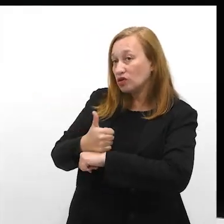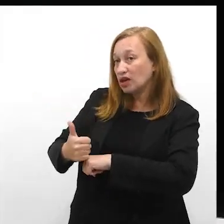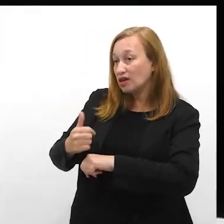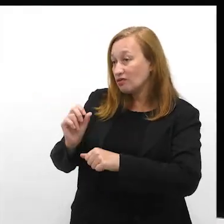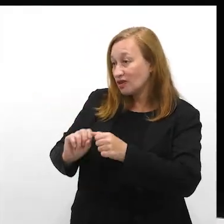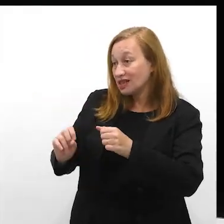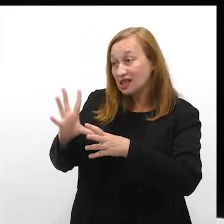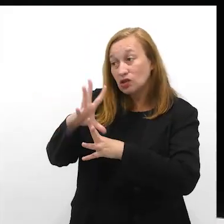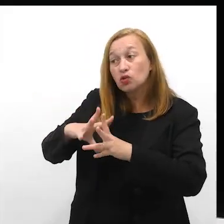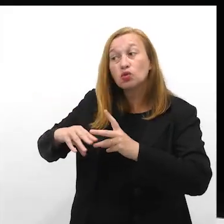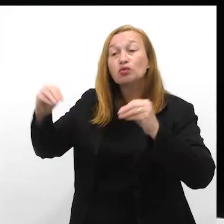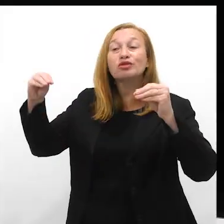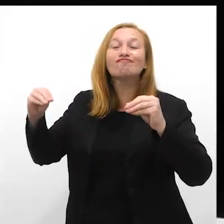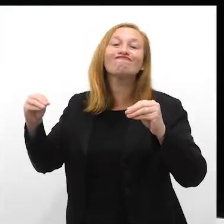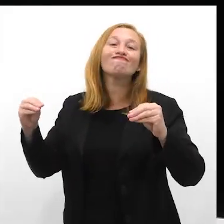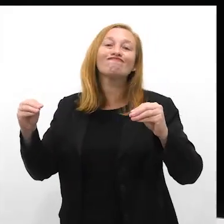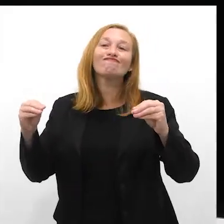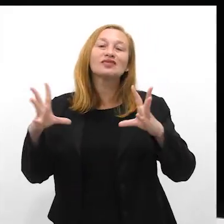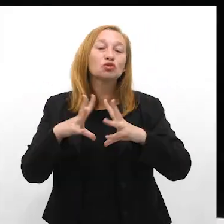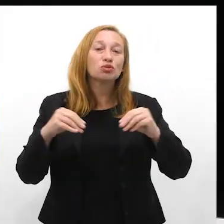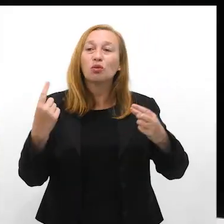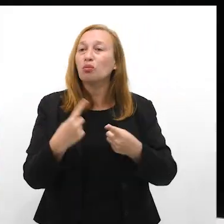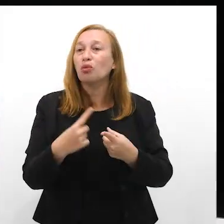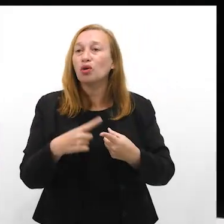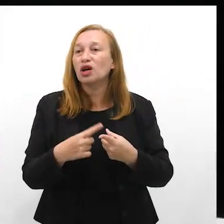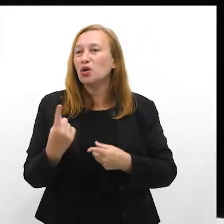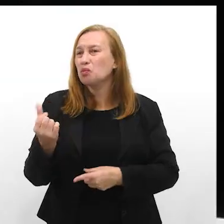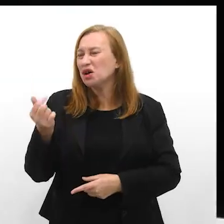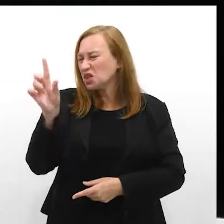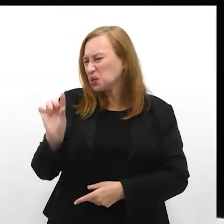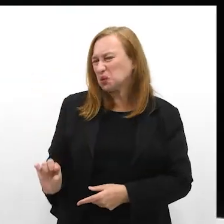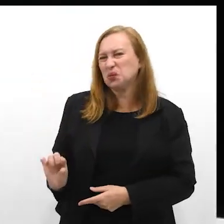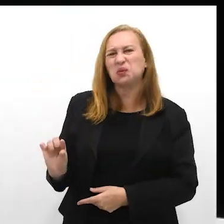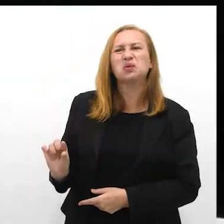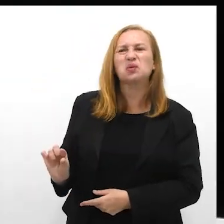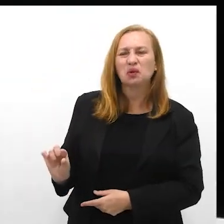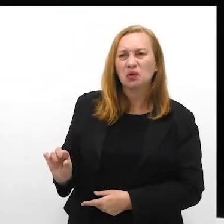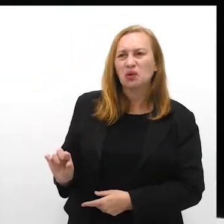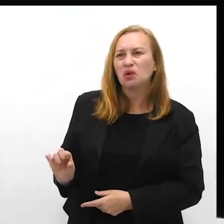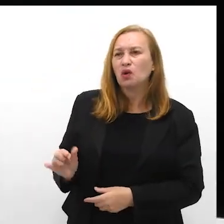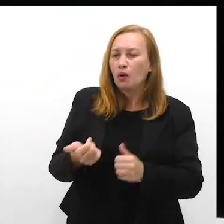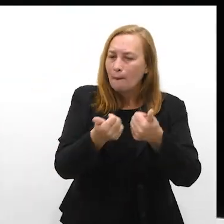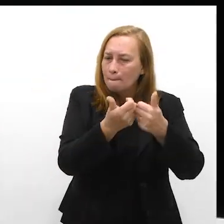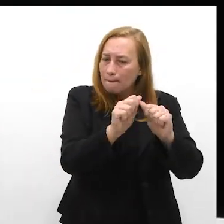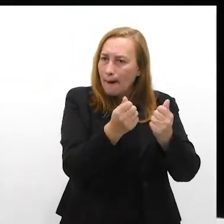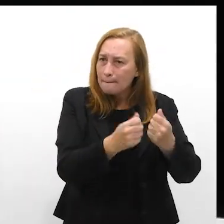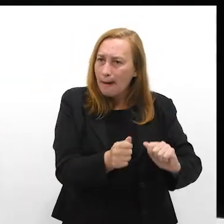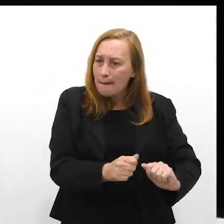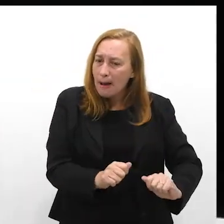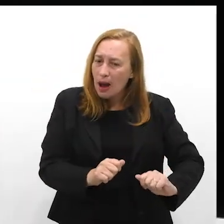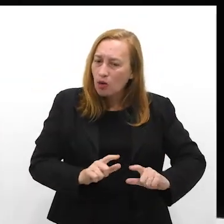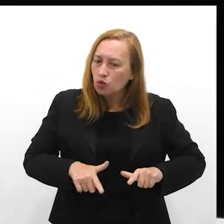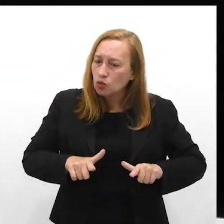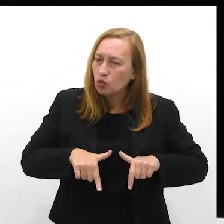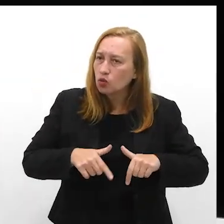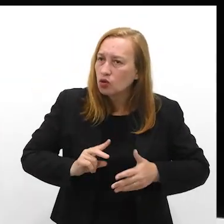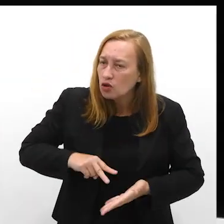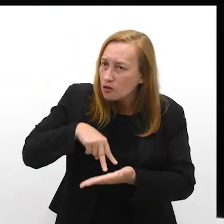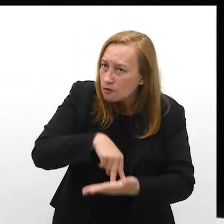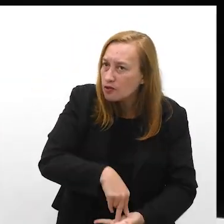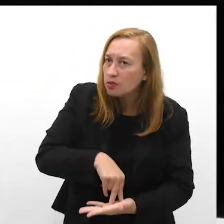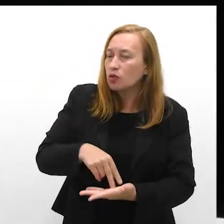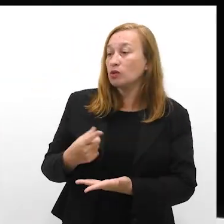profissionais do fazer estão sumindo. Eles estão sumindo, até porque o preço está muito baixo e tal. O escultor ainda está lá